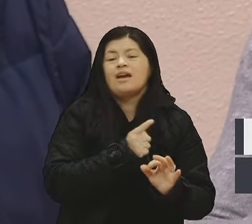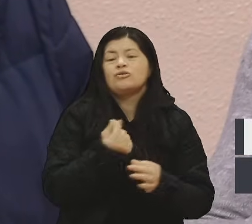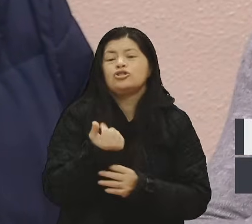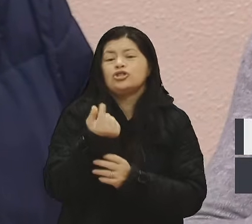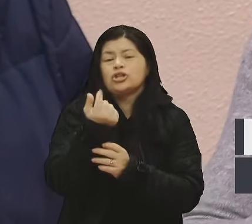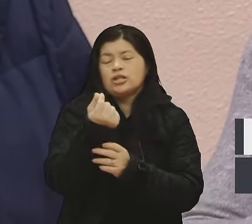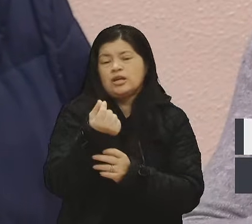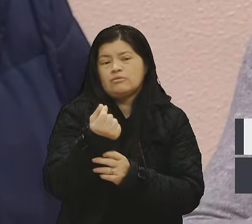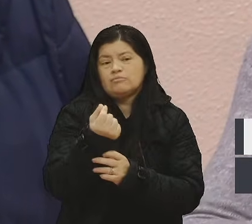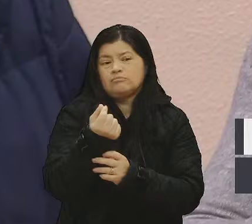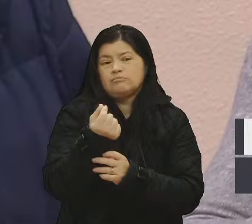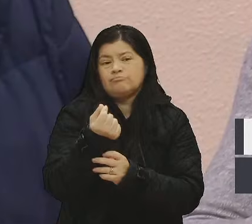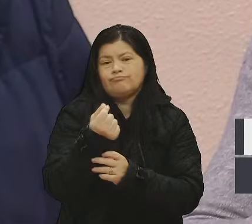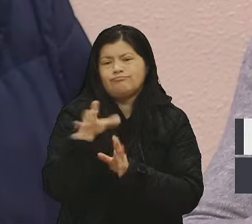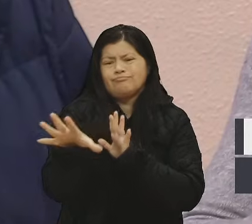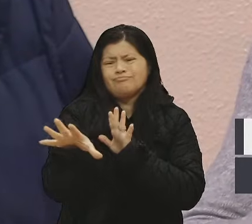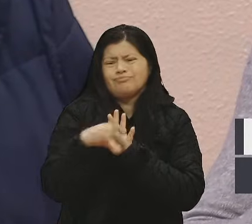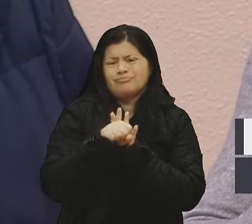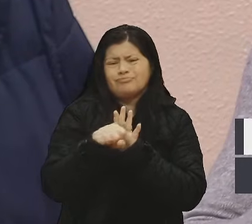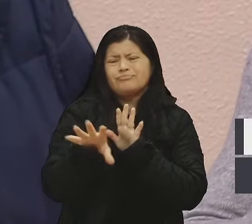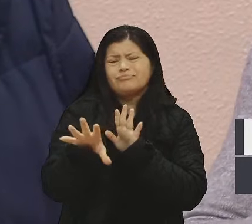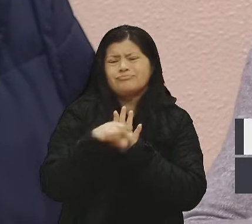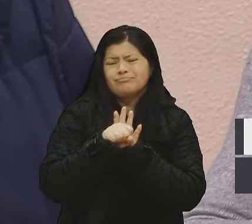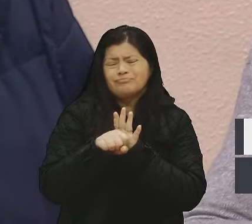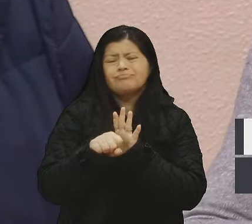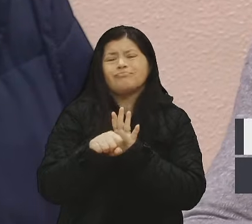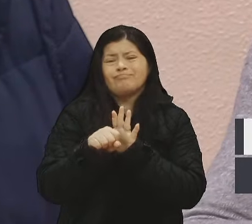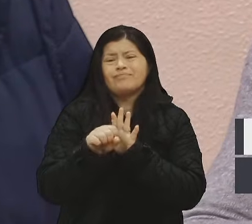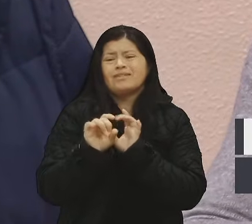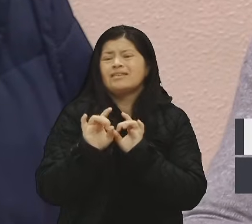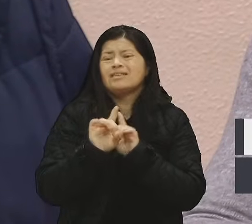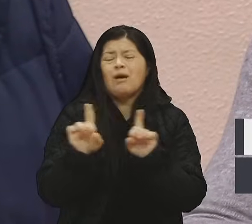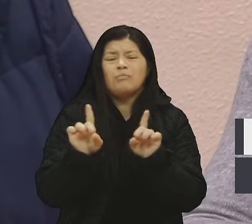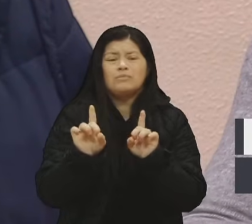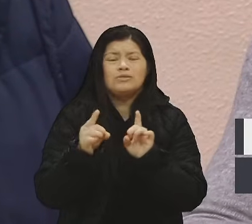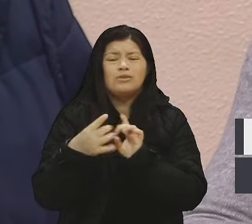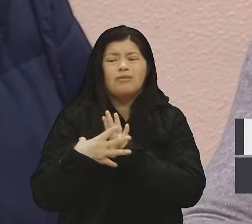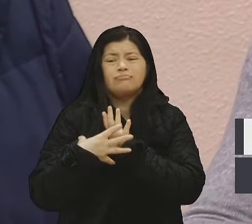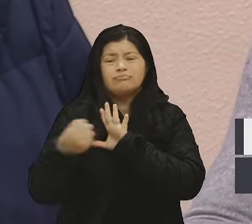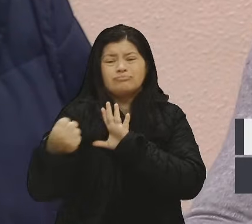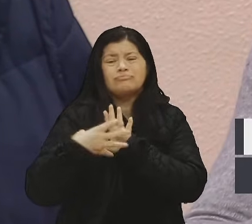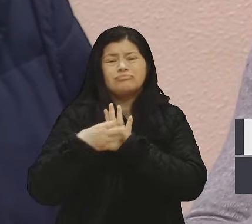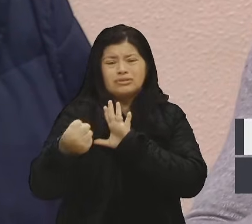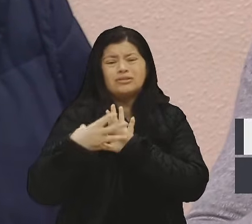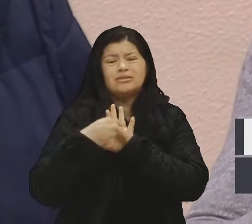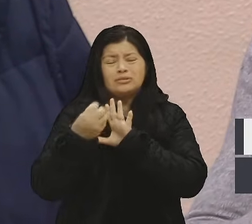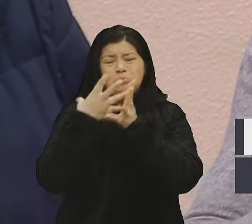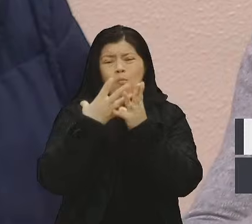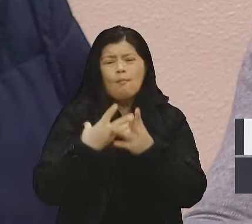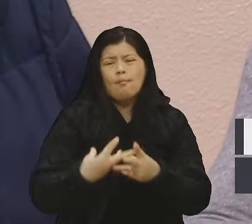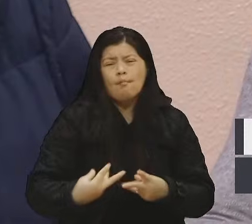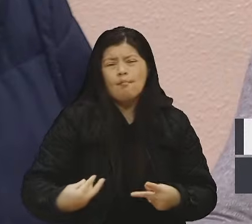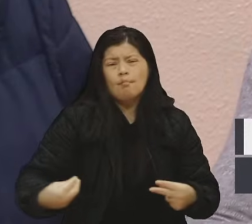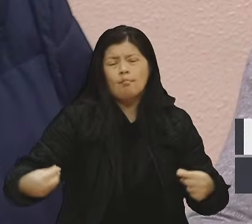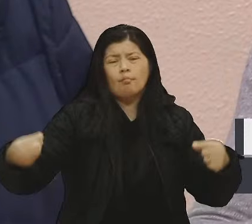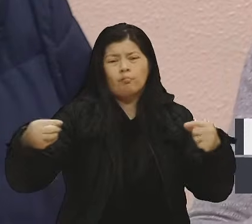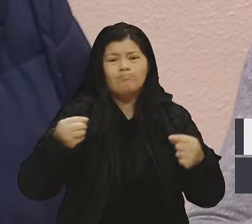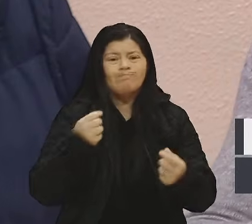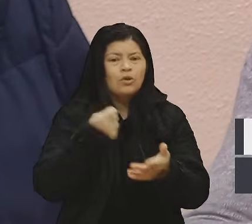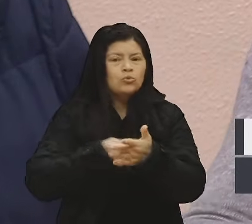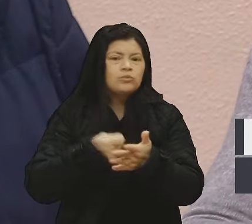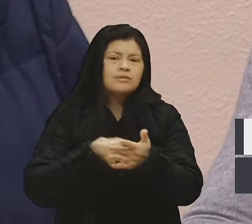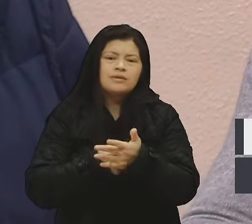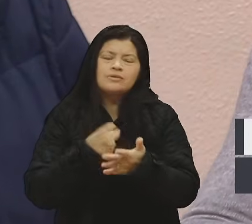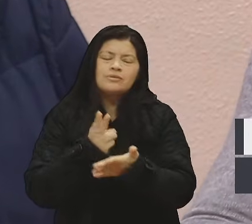nos suguem até o final. Mas o CPER Sindicato está aí, com 81 anos, lutando sempre